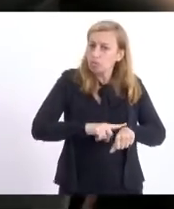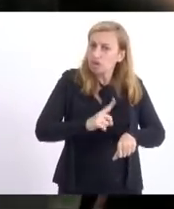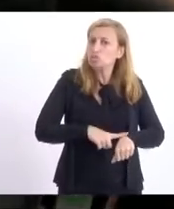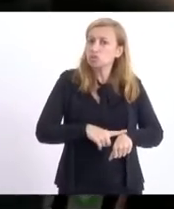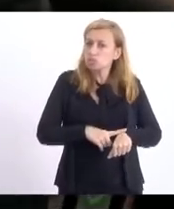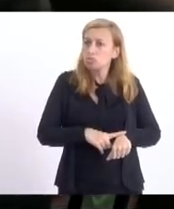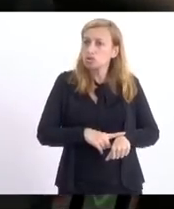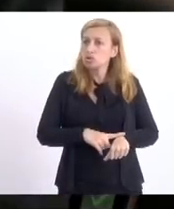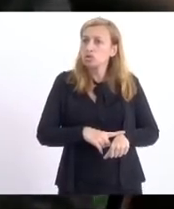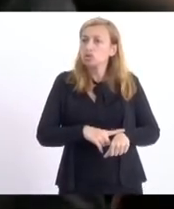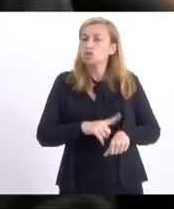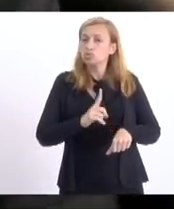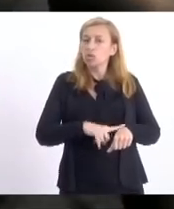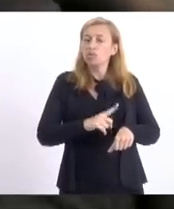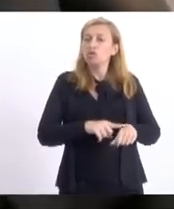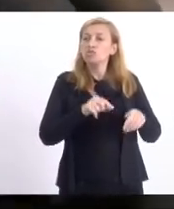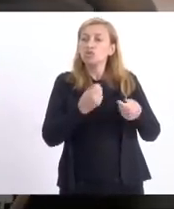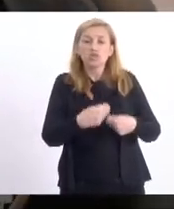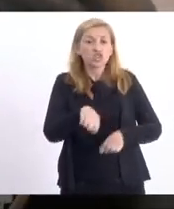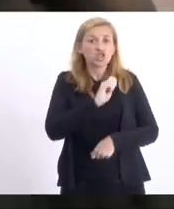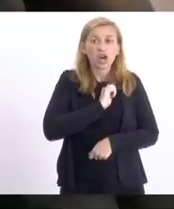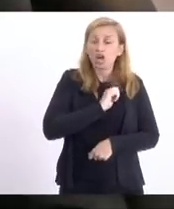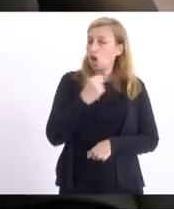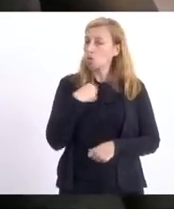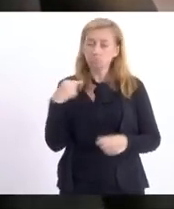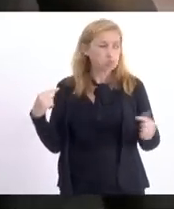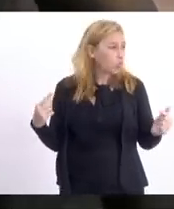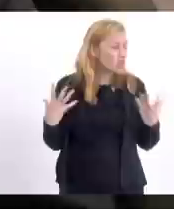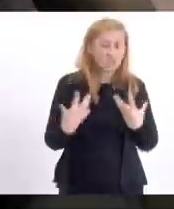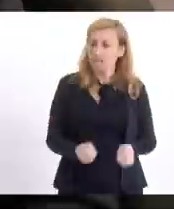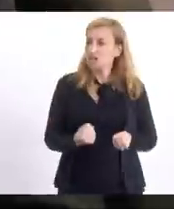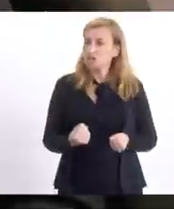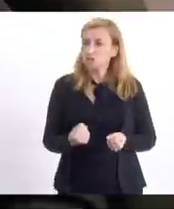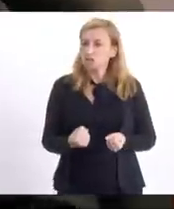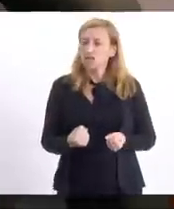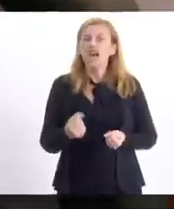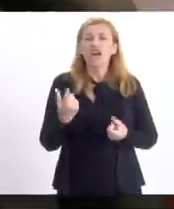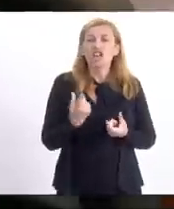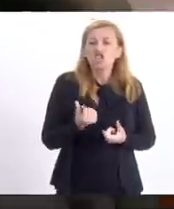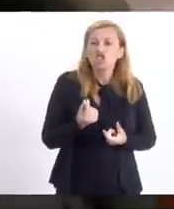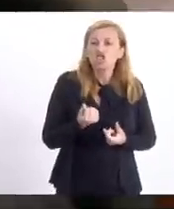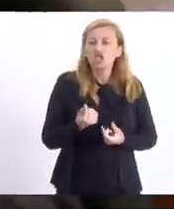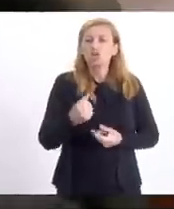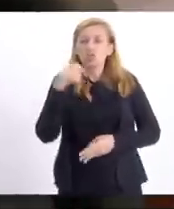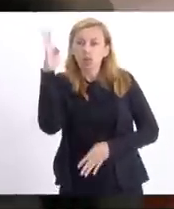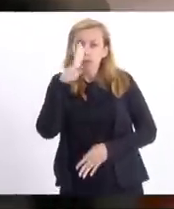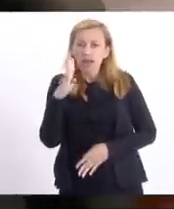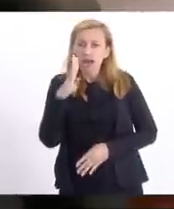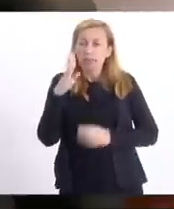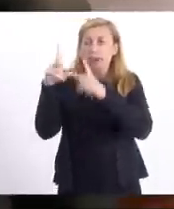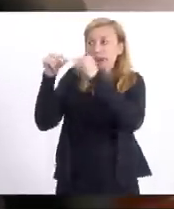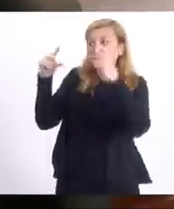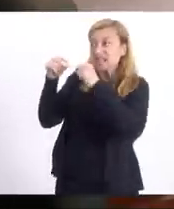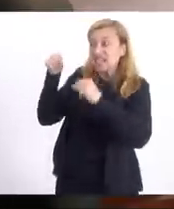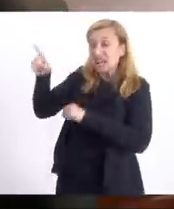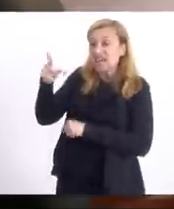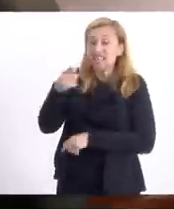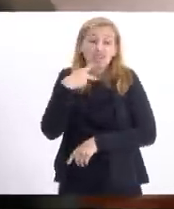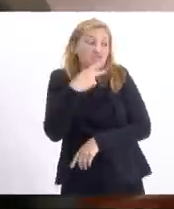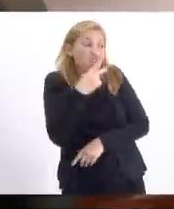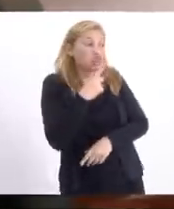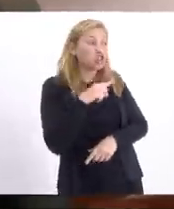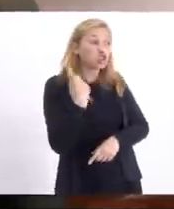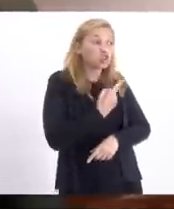Entendo o momento, estamos num momento de regime fiscal que eu não concordo. É muito dinheiro para Brasília ficar ditando o que nós temos que fazer